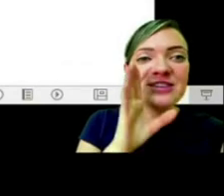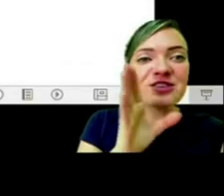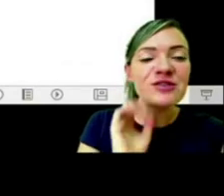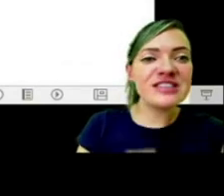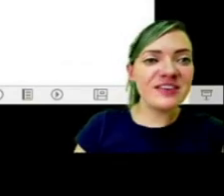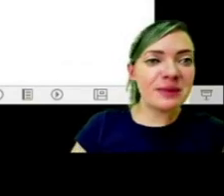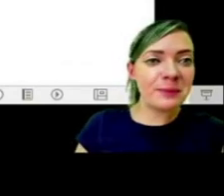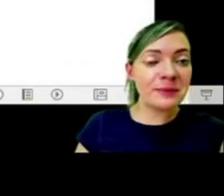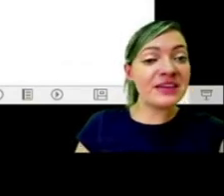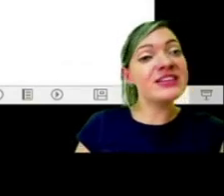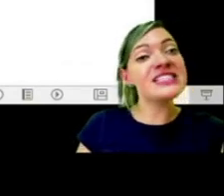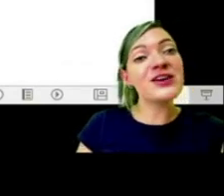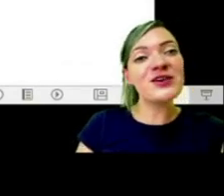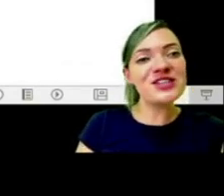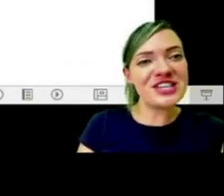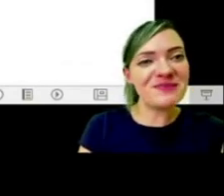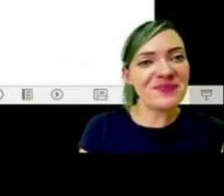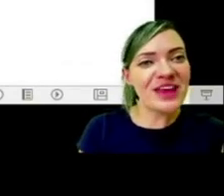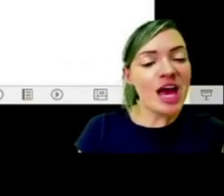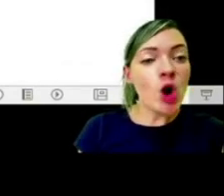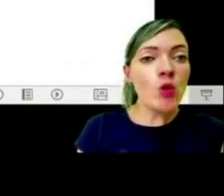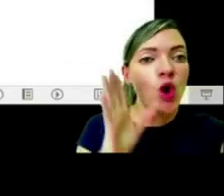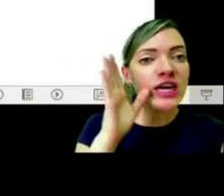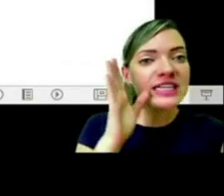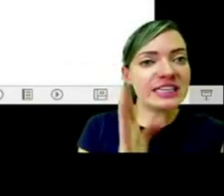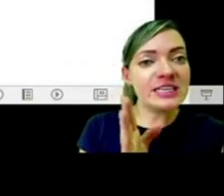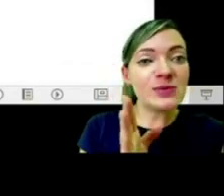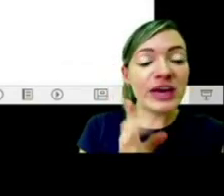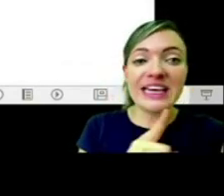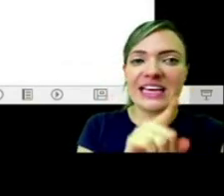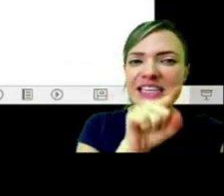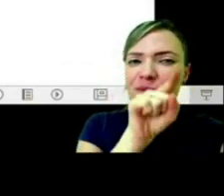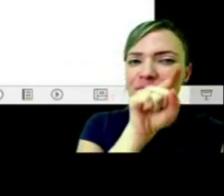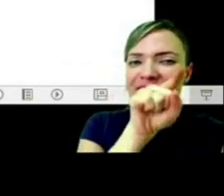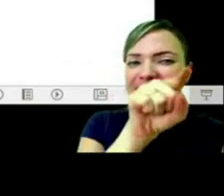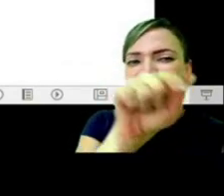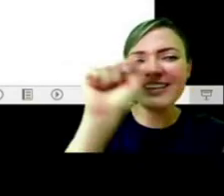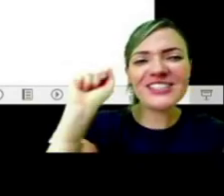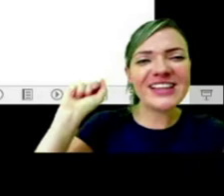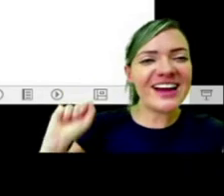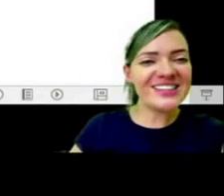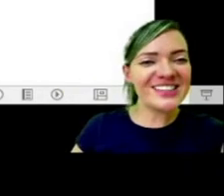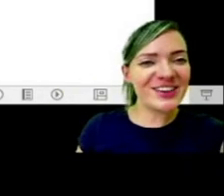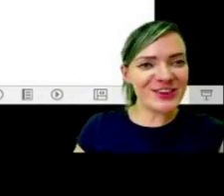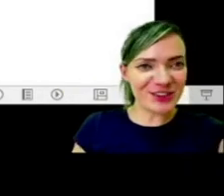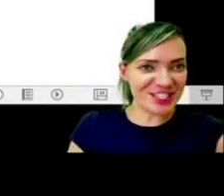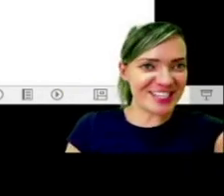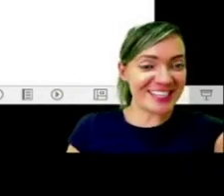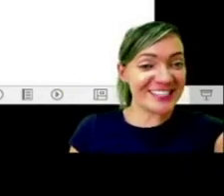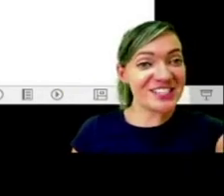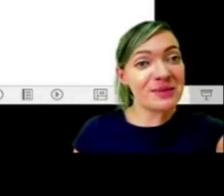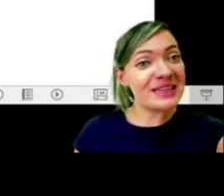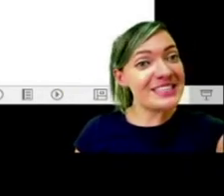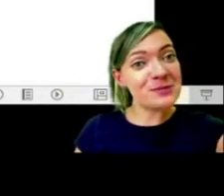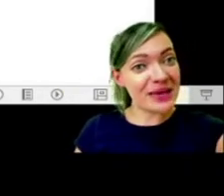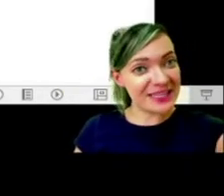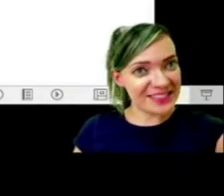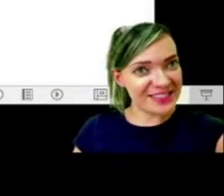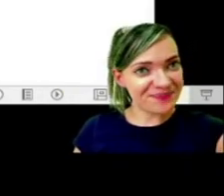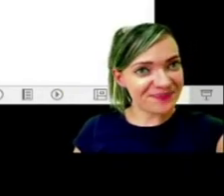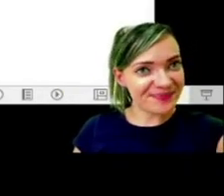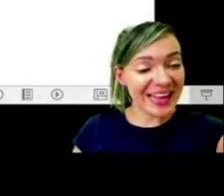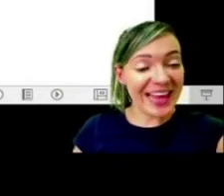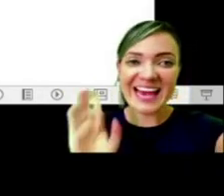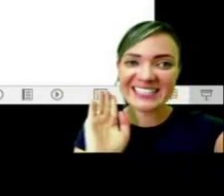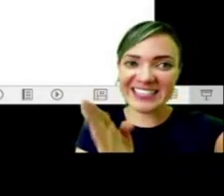organismo. E é isso que você vê pela primeira vez em ecologia. Um organismo, ele recebe uma identidade em ecologia. Isso é chamado